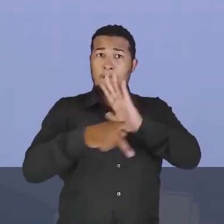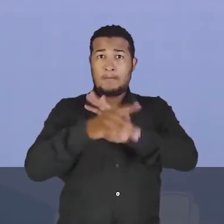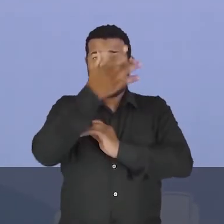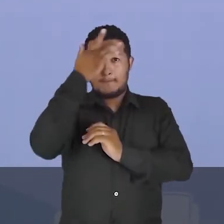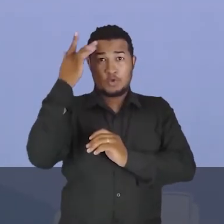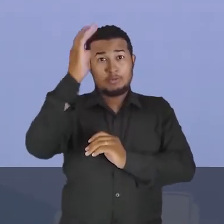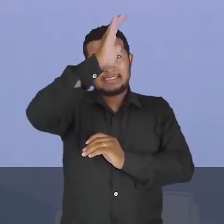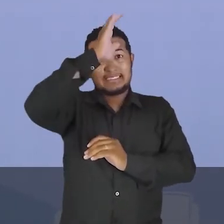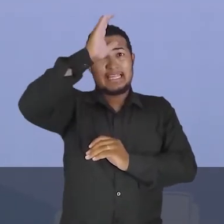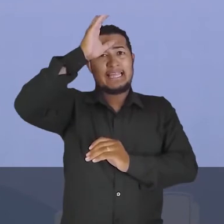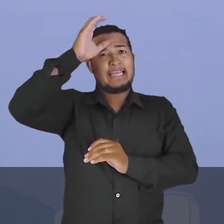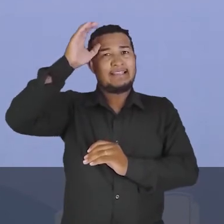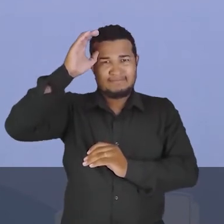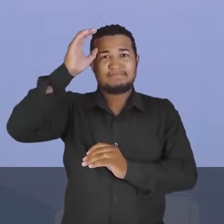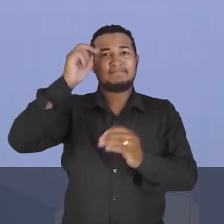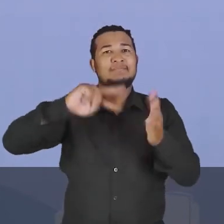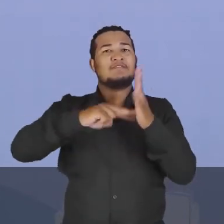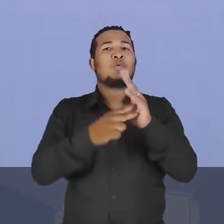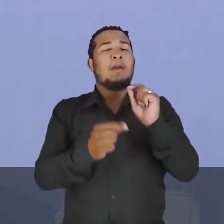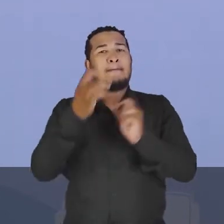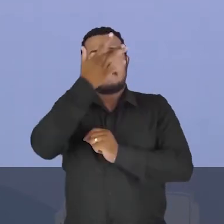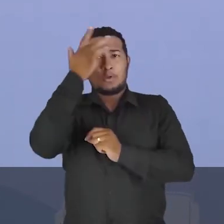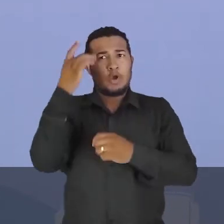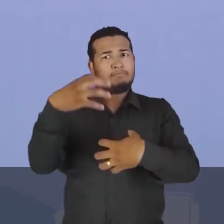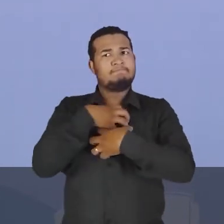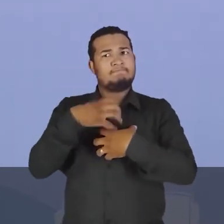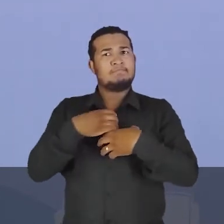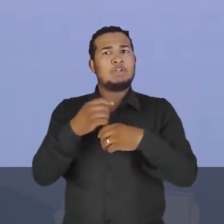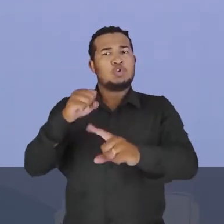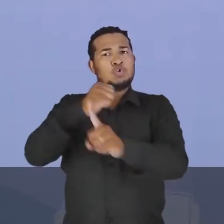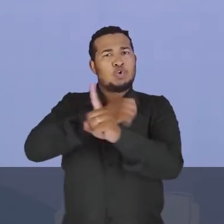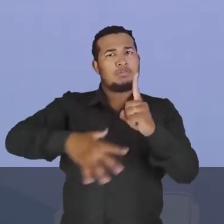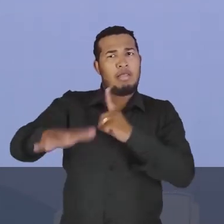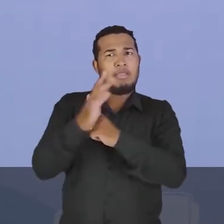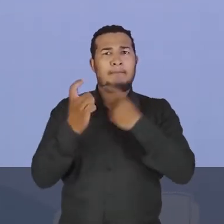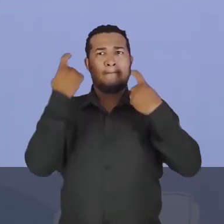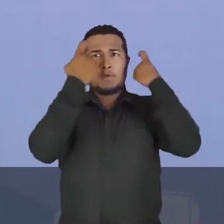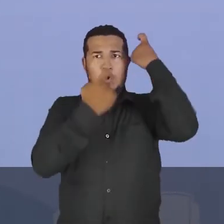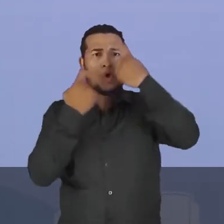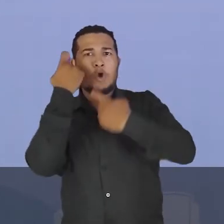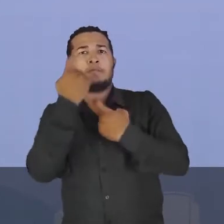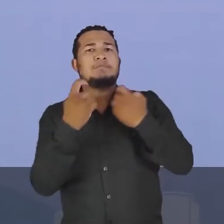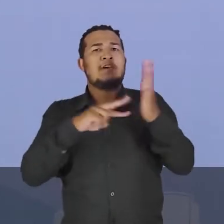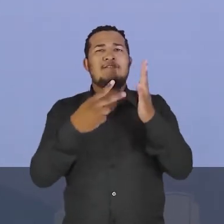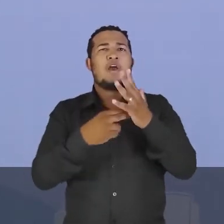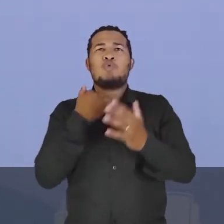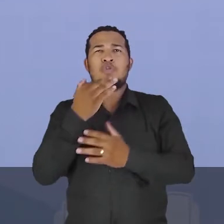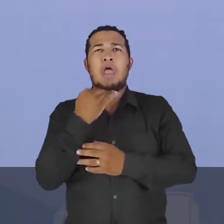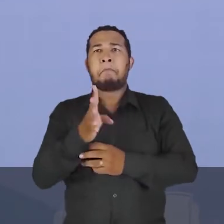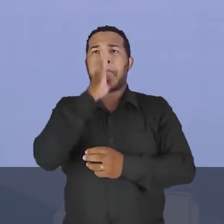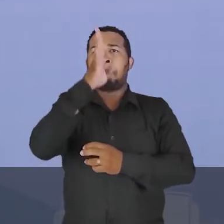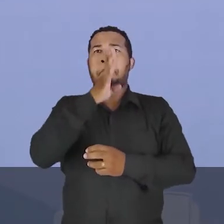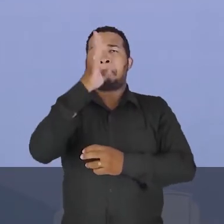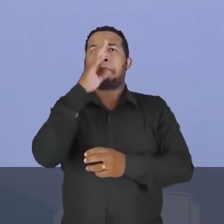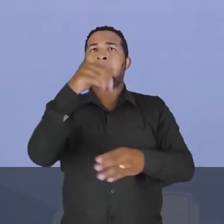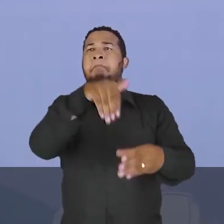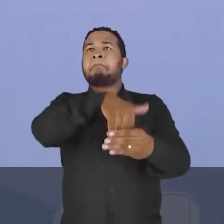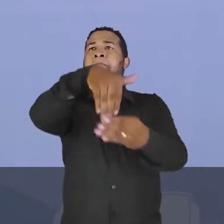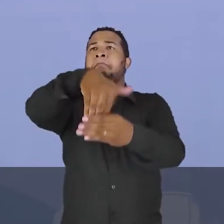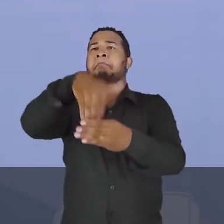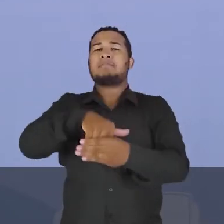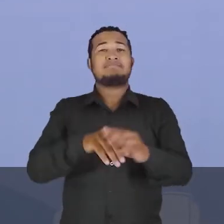de uma pessoa que se preocupa com a sociedade como um todo, não pode eleger qualquer pessoa. A gente